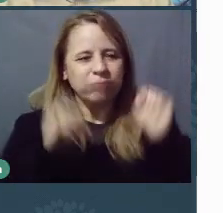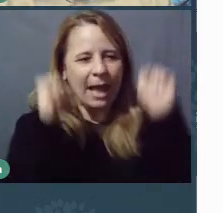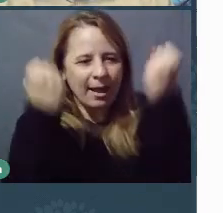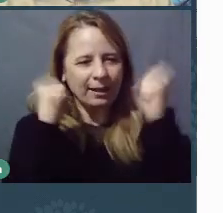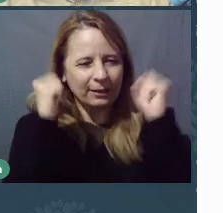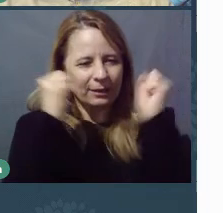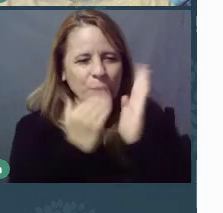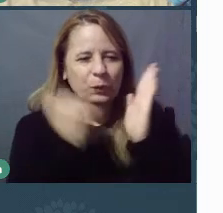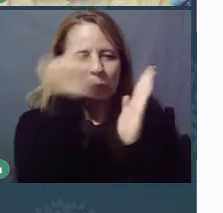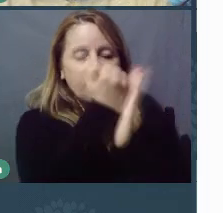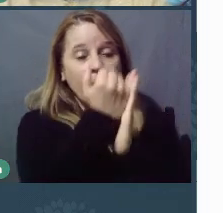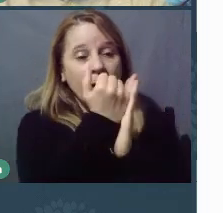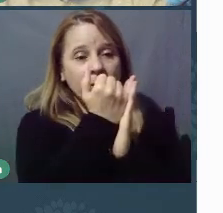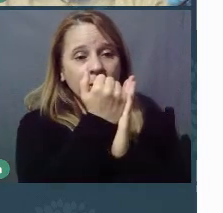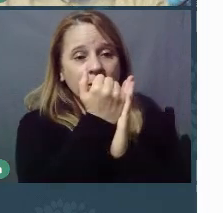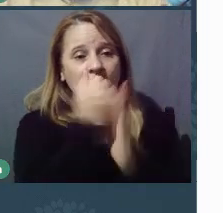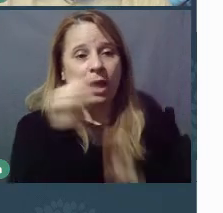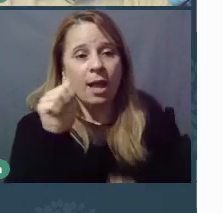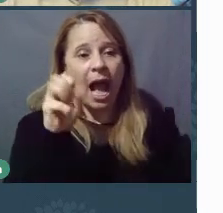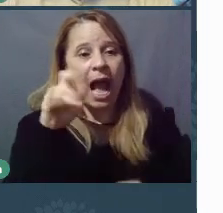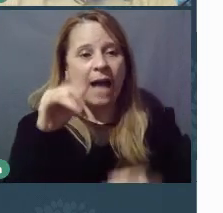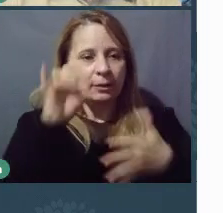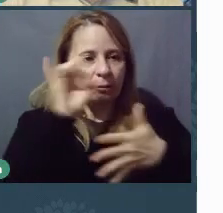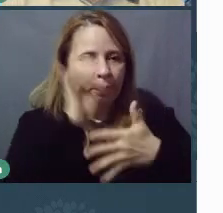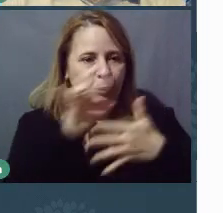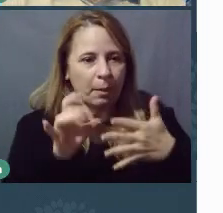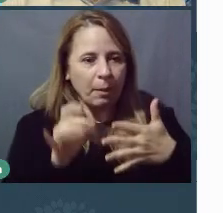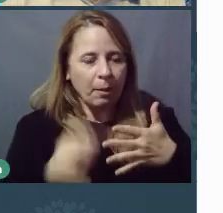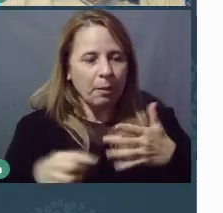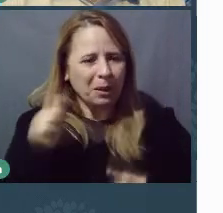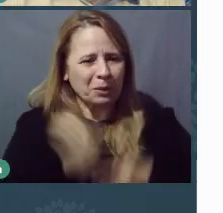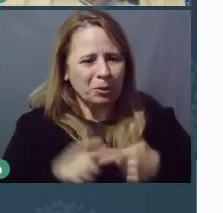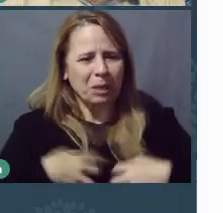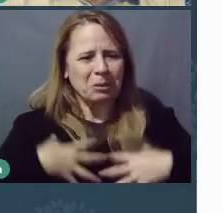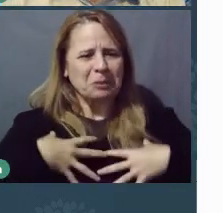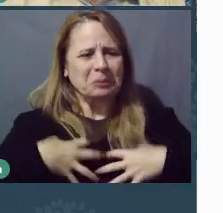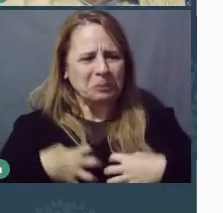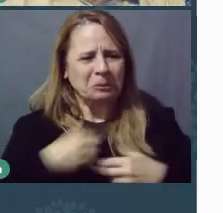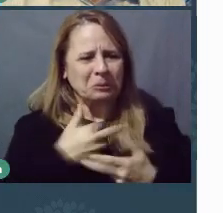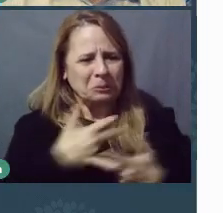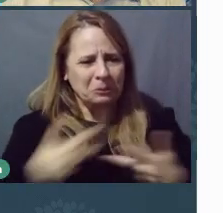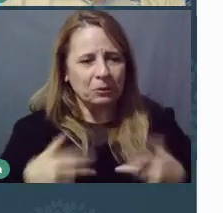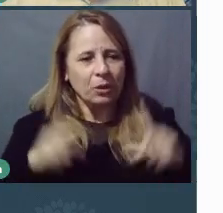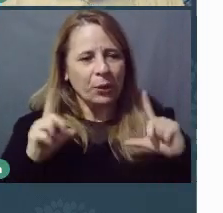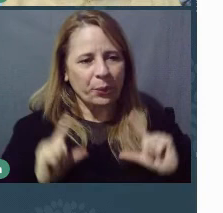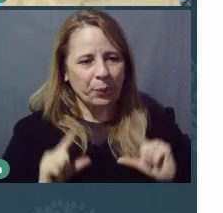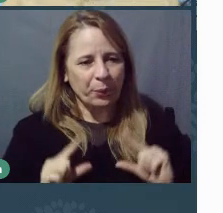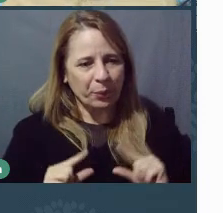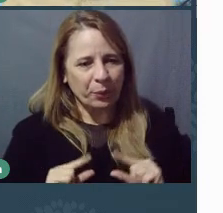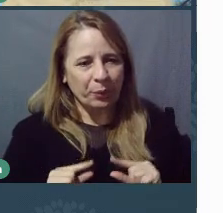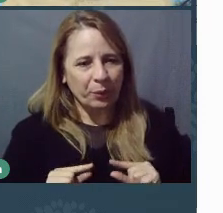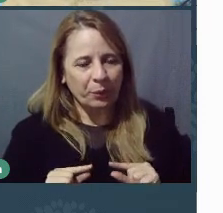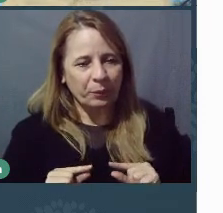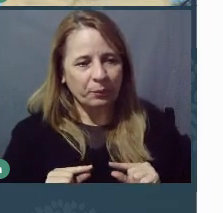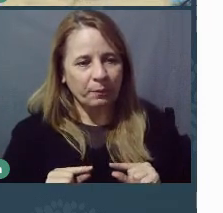dos sintomas. E, simultaneamente, as pessoas que perderam mais peso,